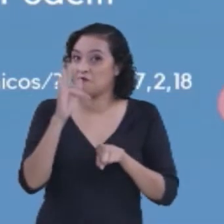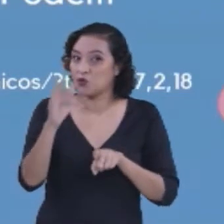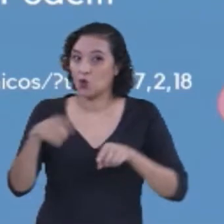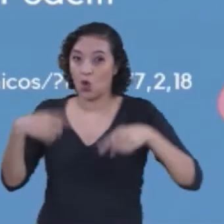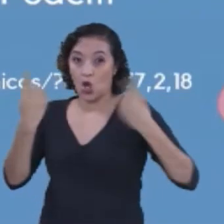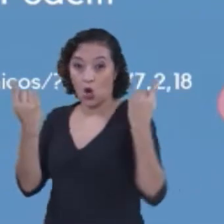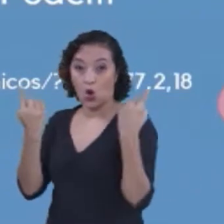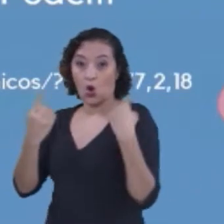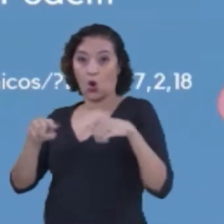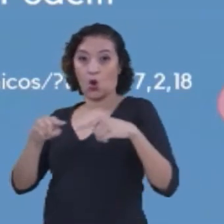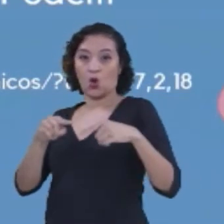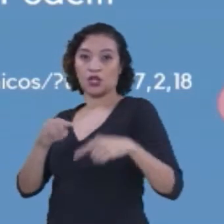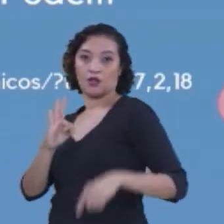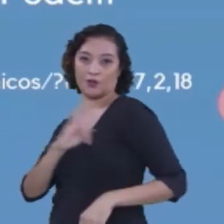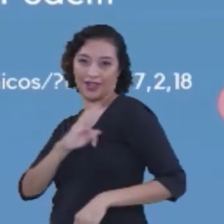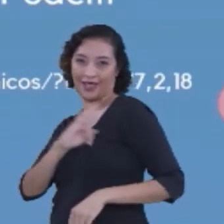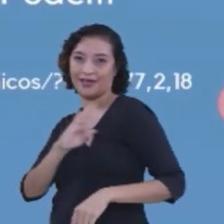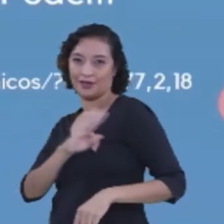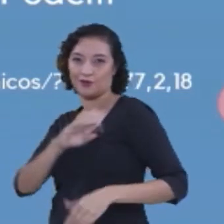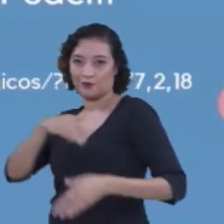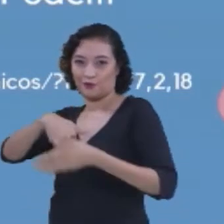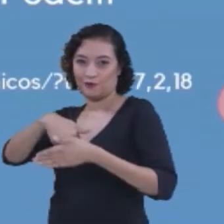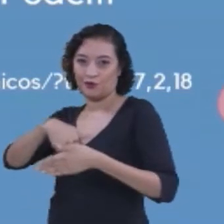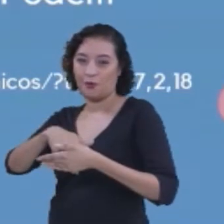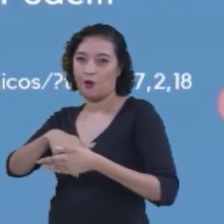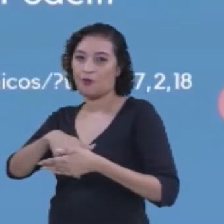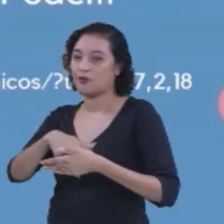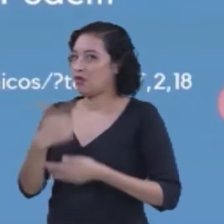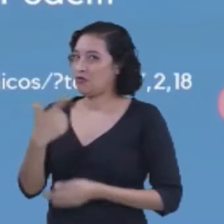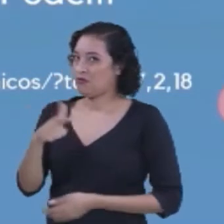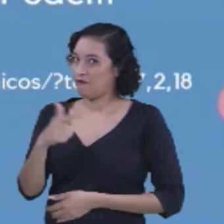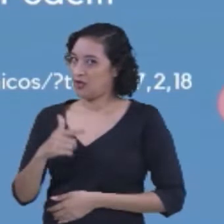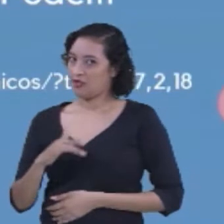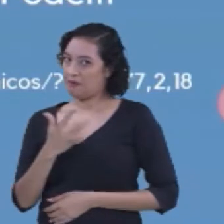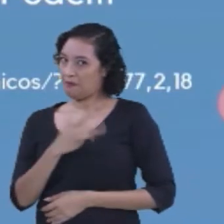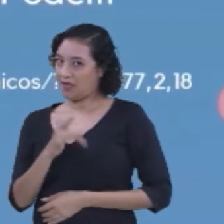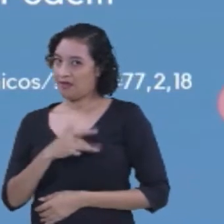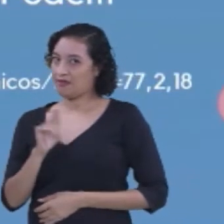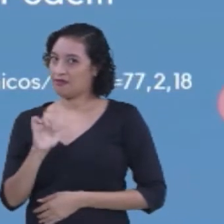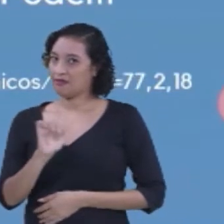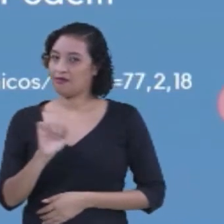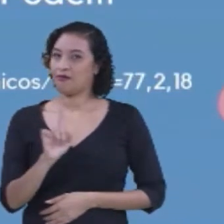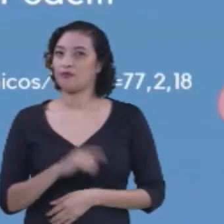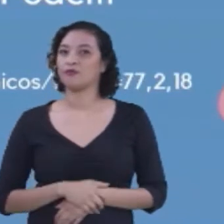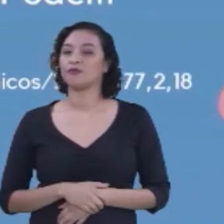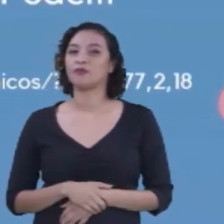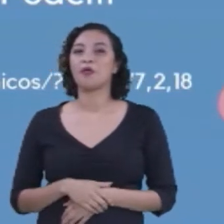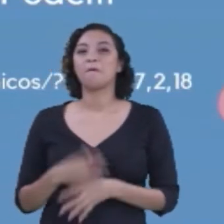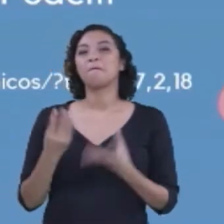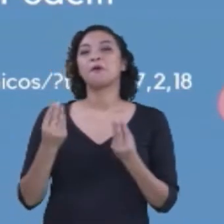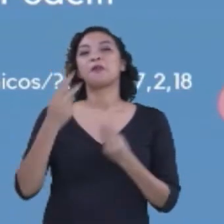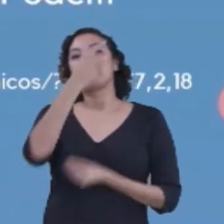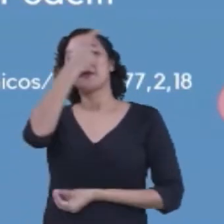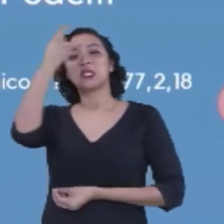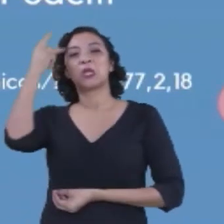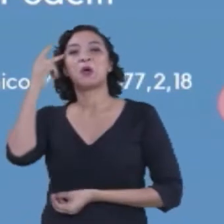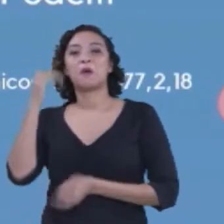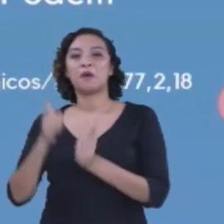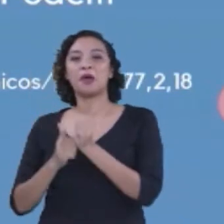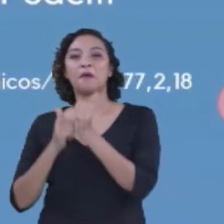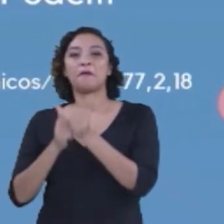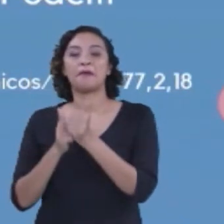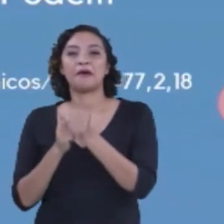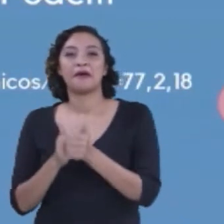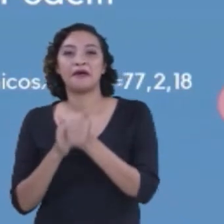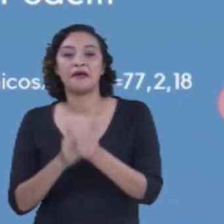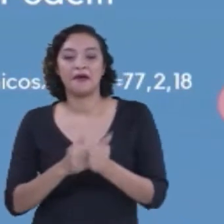de fracasso. E o farão sem dó nem piedade. É uma legião de Maria vai com as outras, cujo